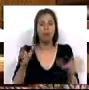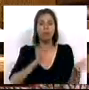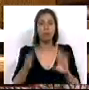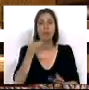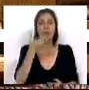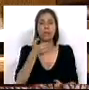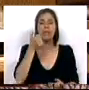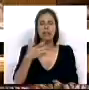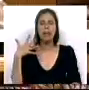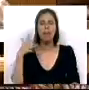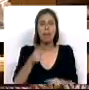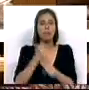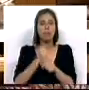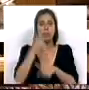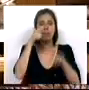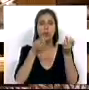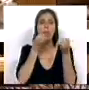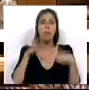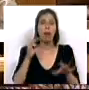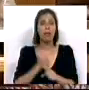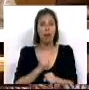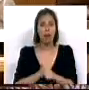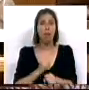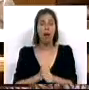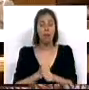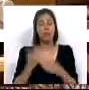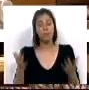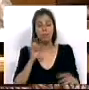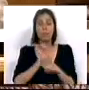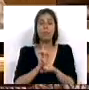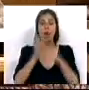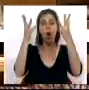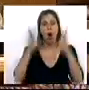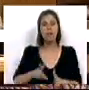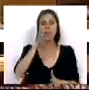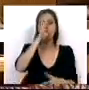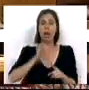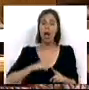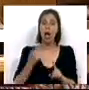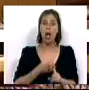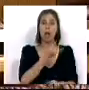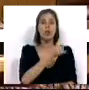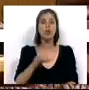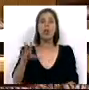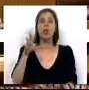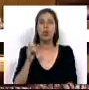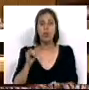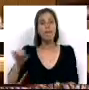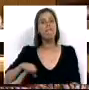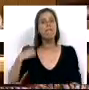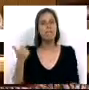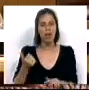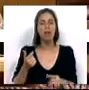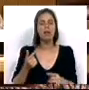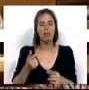de 75 mil postos de trabalho. Logo a quando do Orçamento de Estado para 2012, os